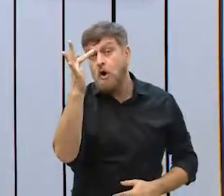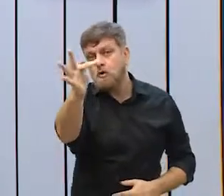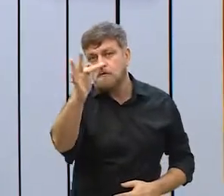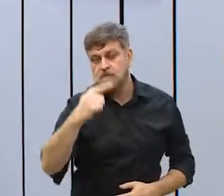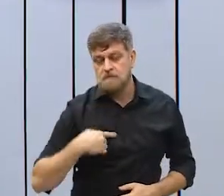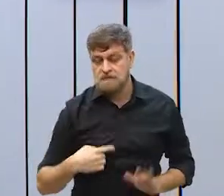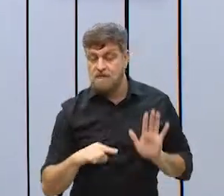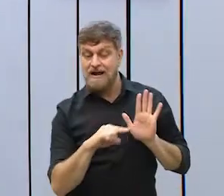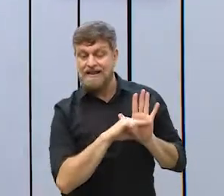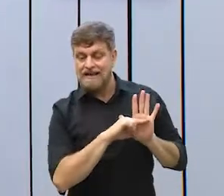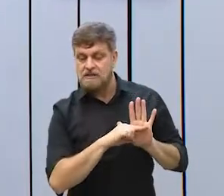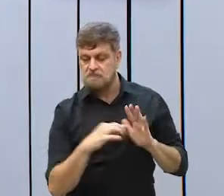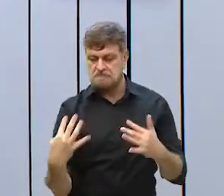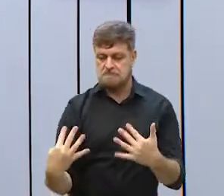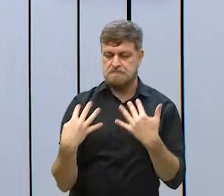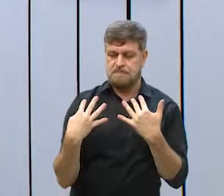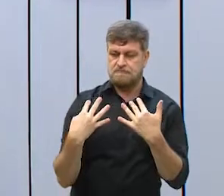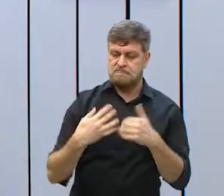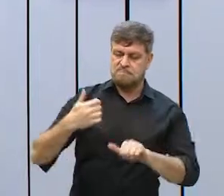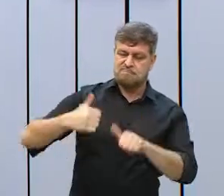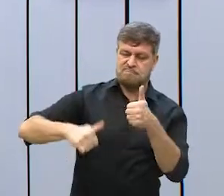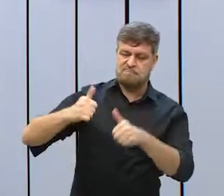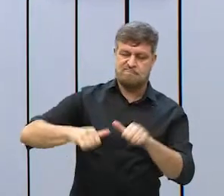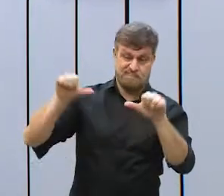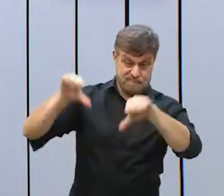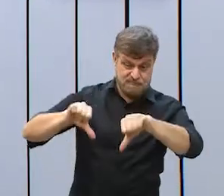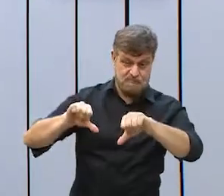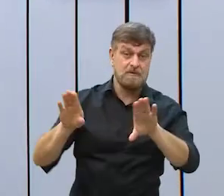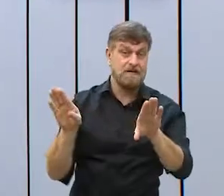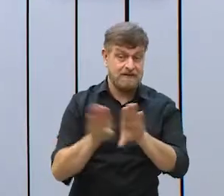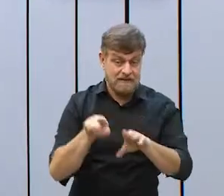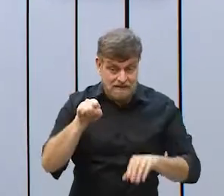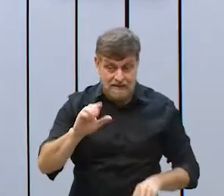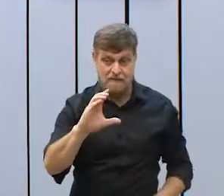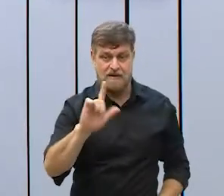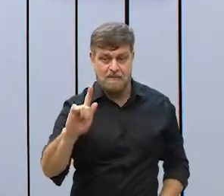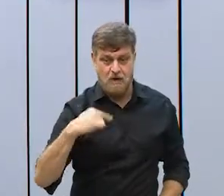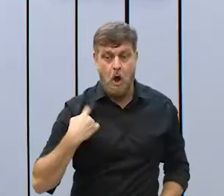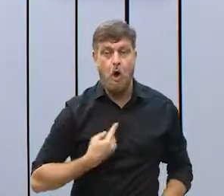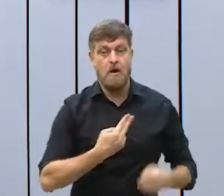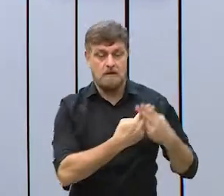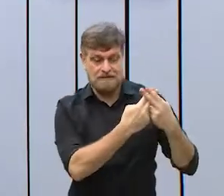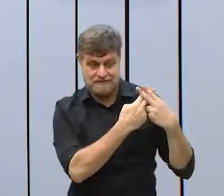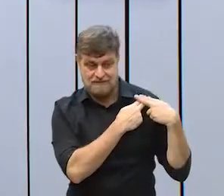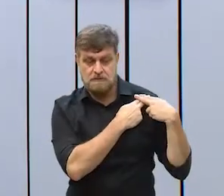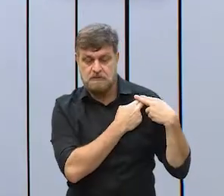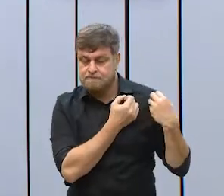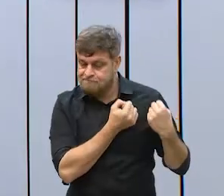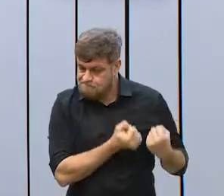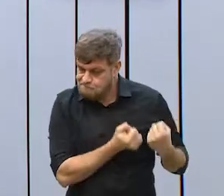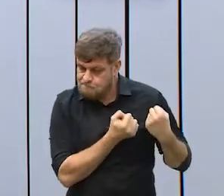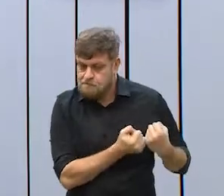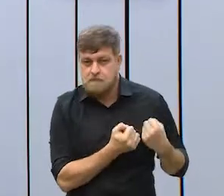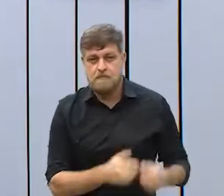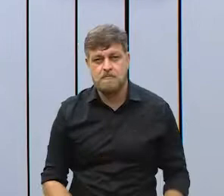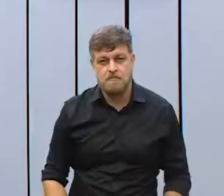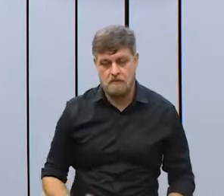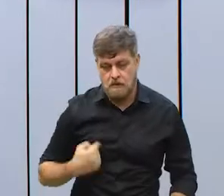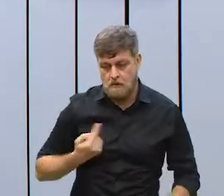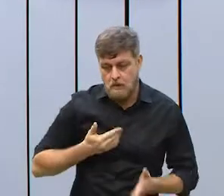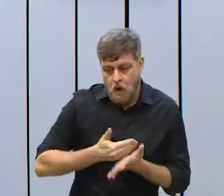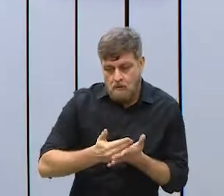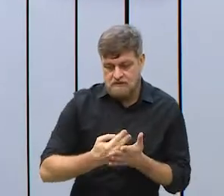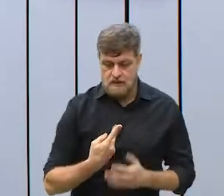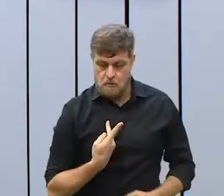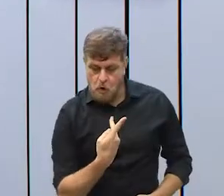for negativo, a imagem também é verdadeiro. Então, olha o tamanho da responsabilidade. Então, começamos com